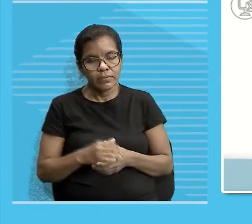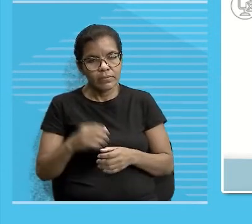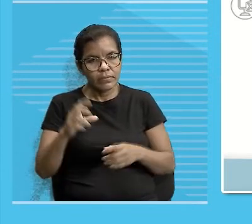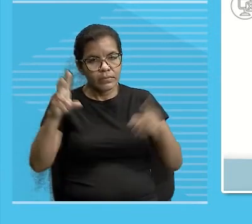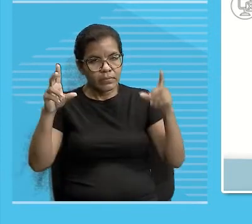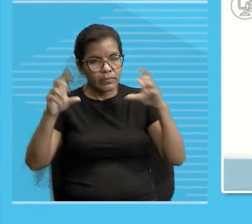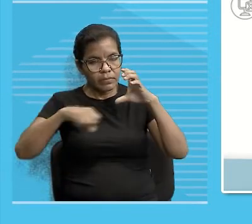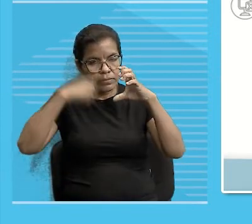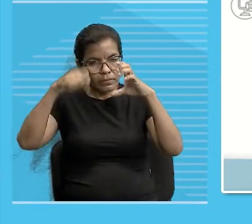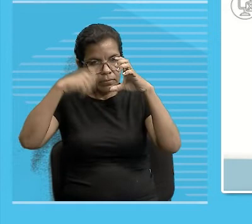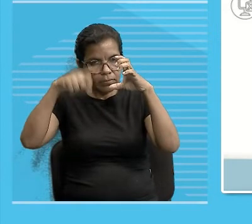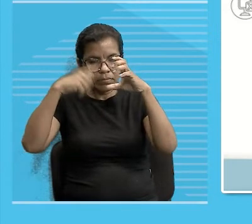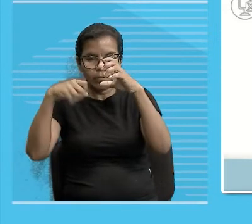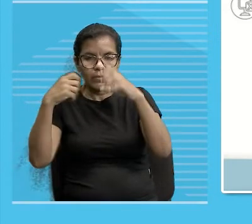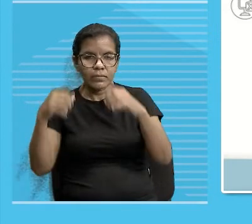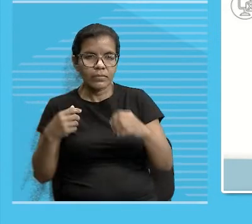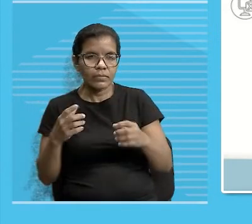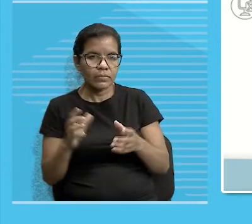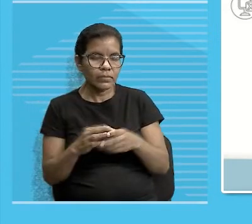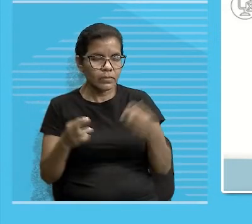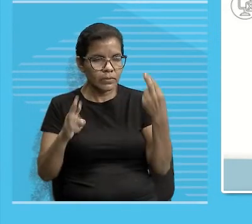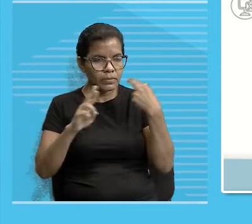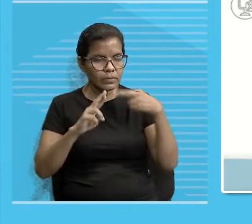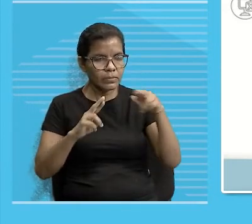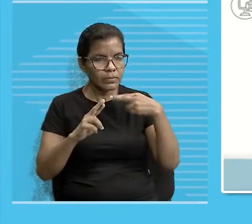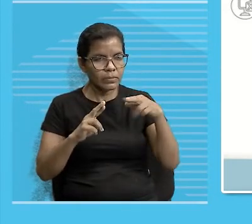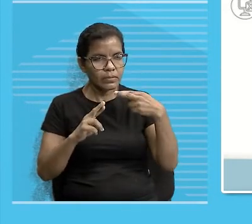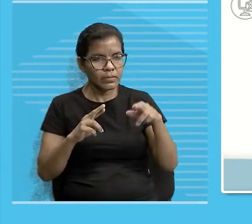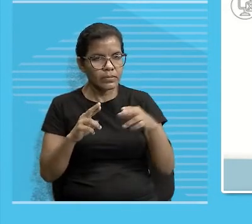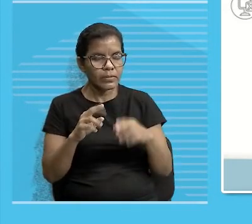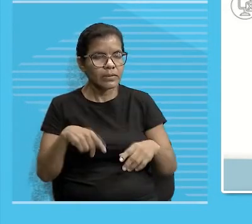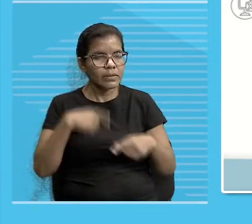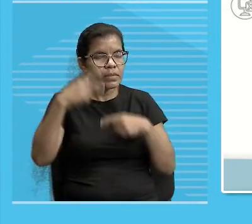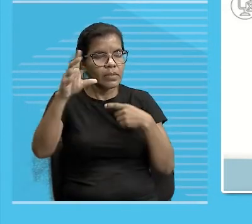vídeo desses vídeos do extremo religioso aí, lá do